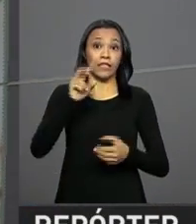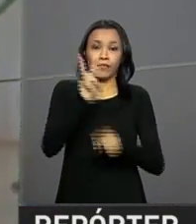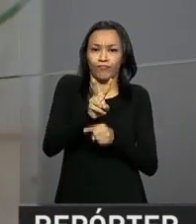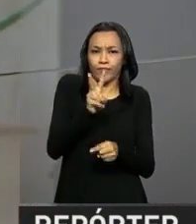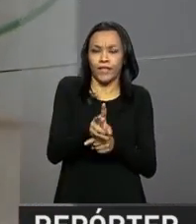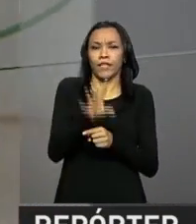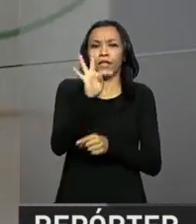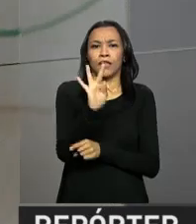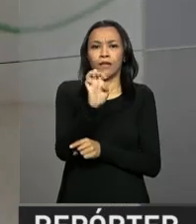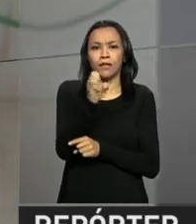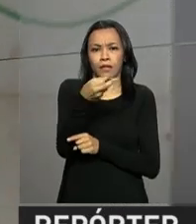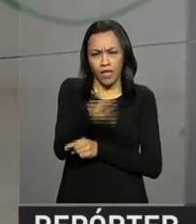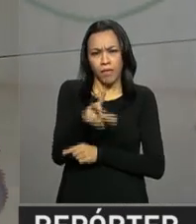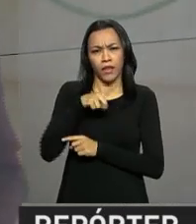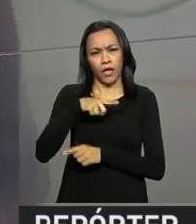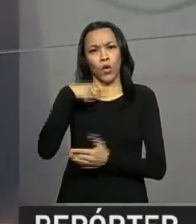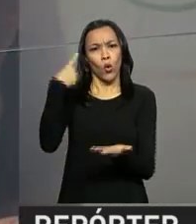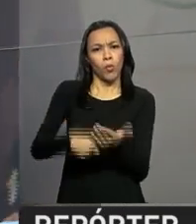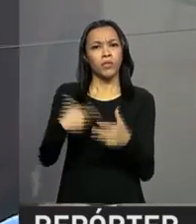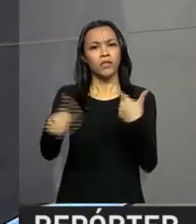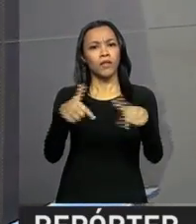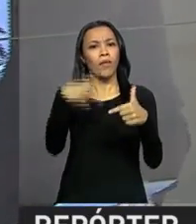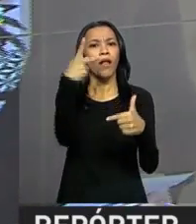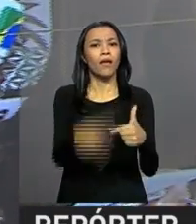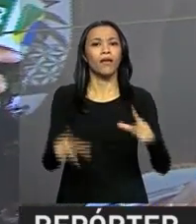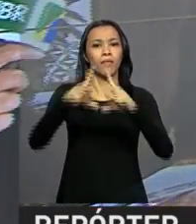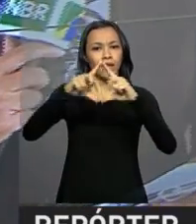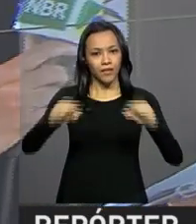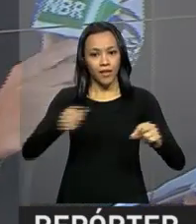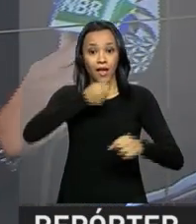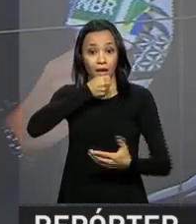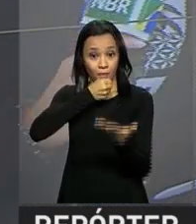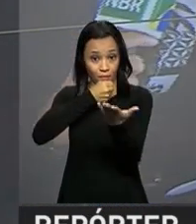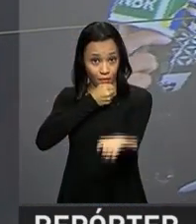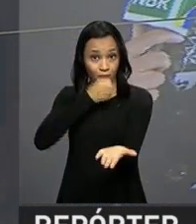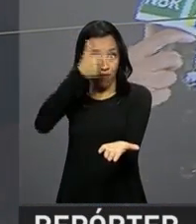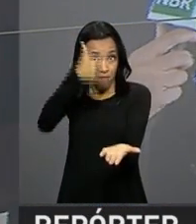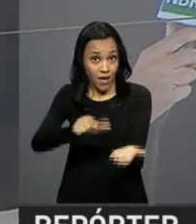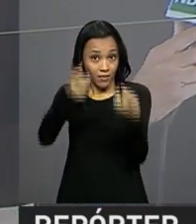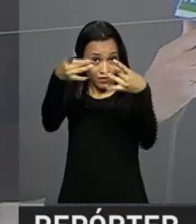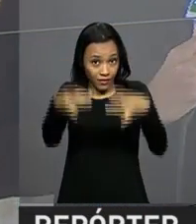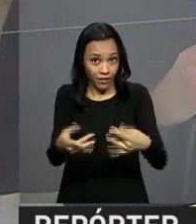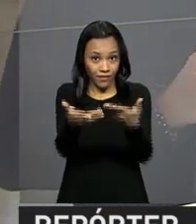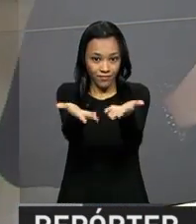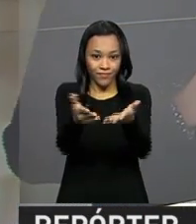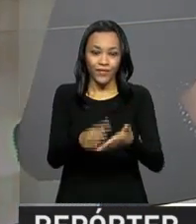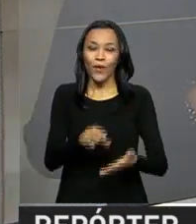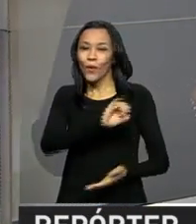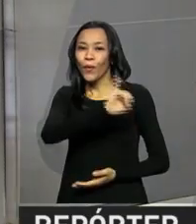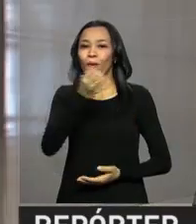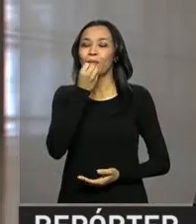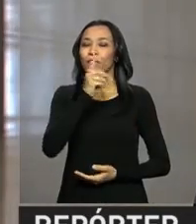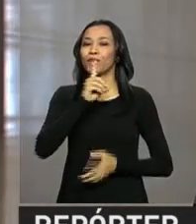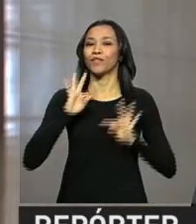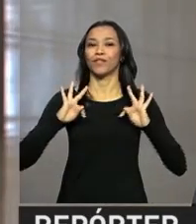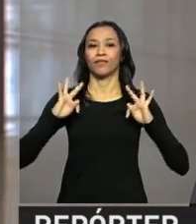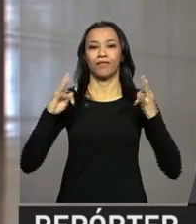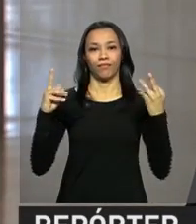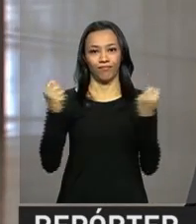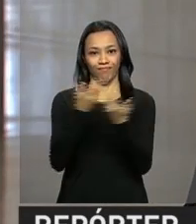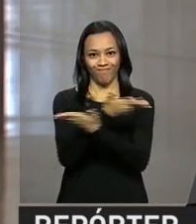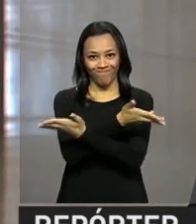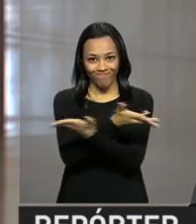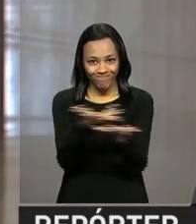Vamos ao Palácio do Planalto. A repórter Daniela Almeida tem mais informações ao vivo. Olá, Daniela, bom dia. Olá, Carla, bom dia a todos.